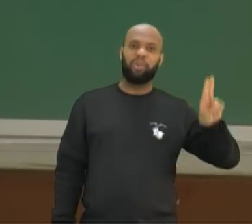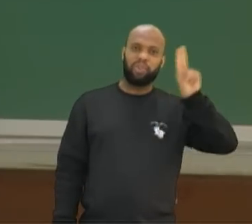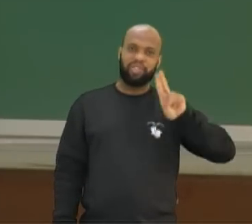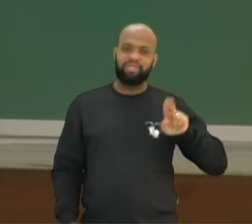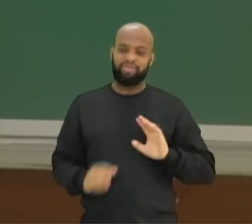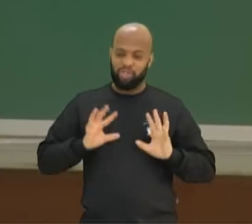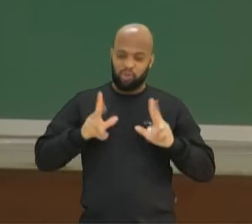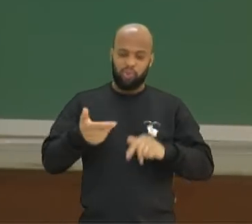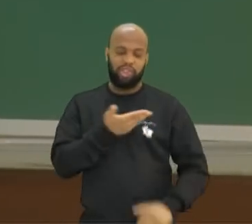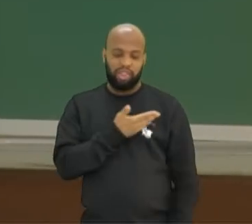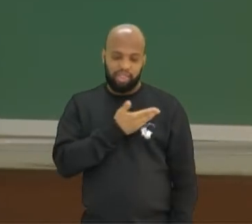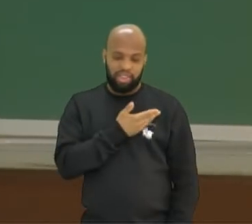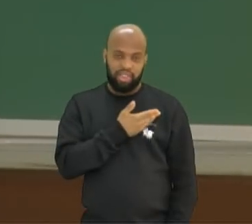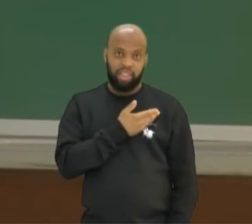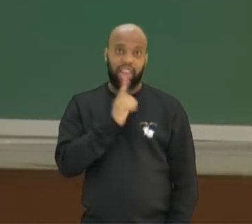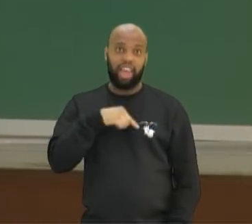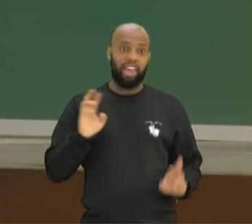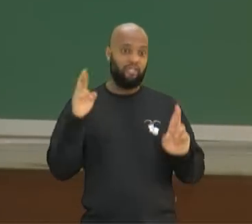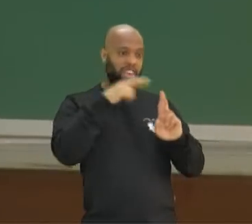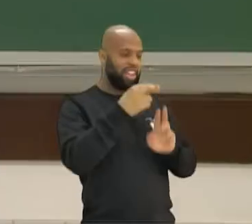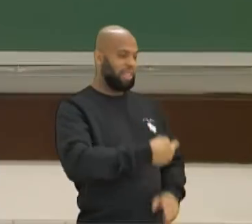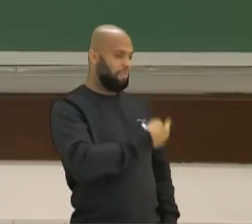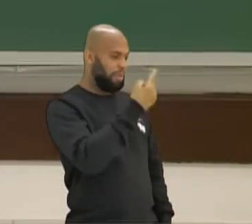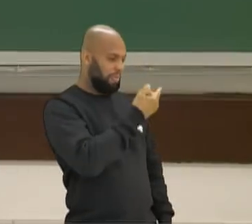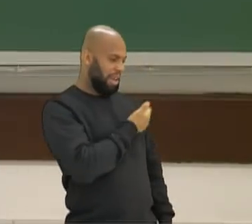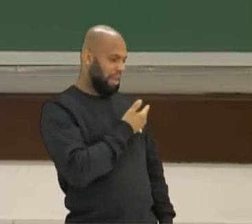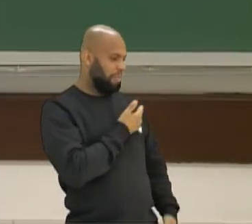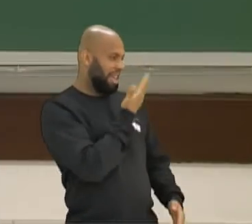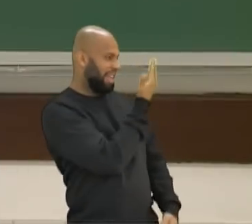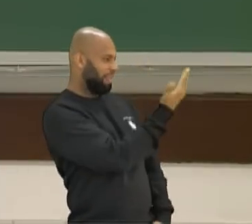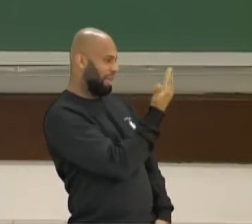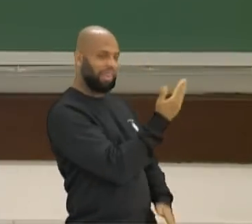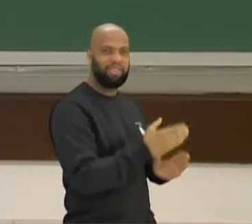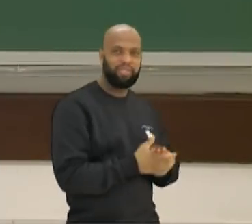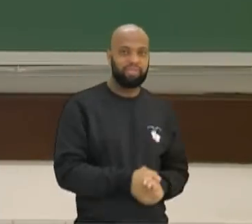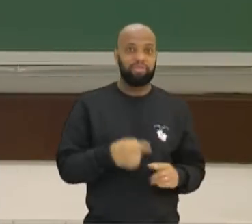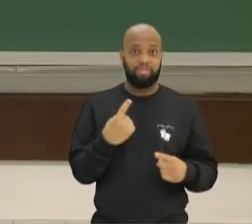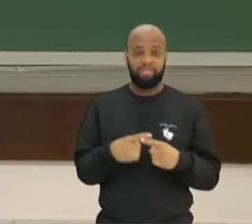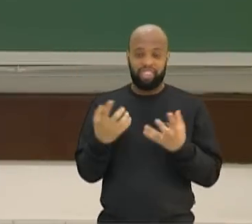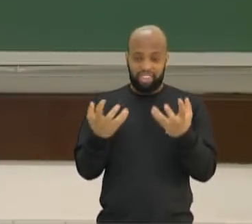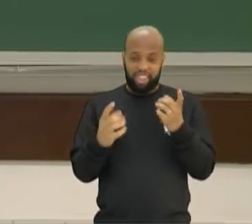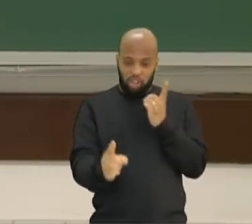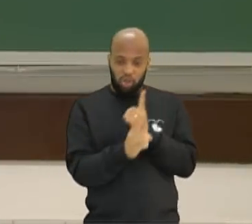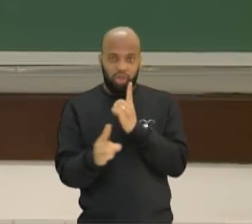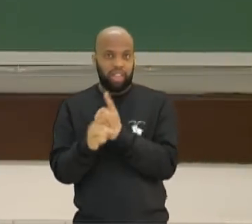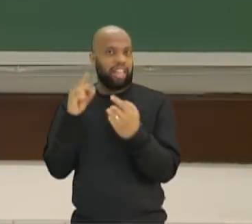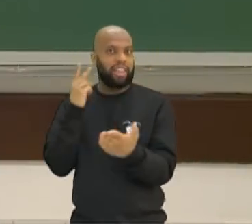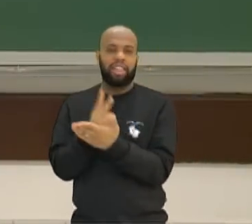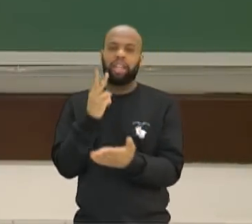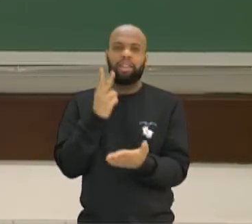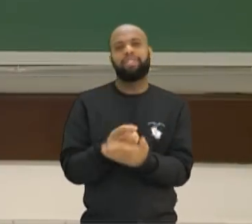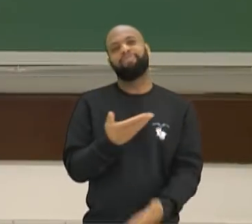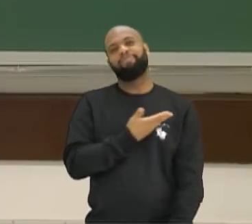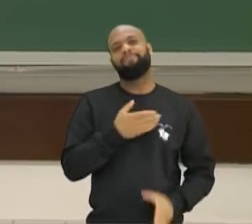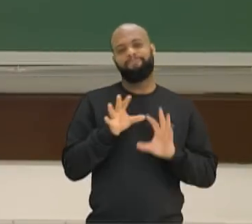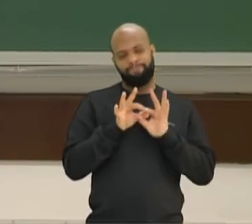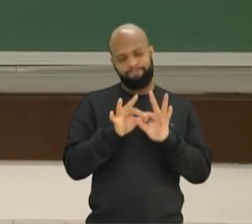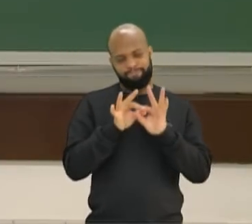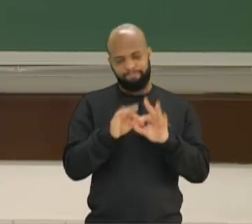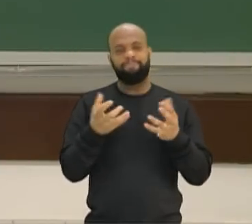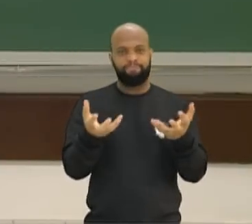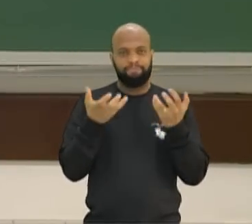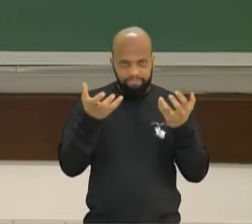remete àquela primeira amiga que ela teve, certo? Então, ela busca essa mesma amizade, ela está nessa